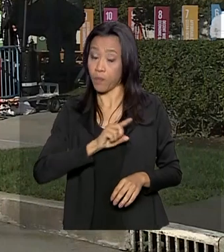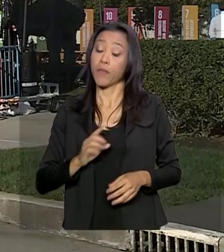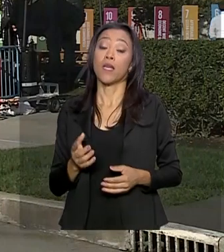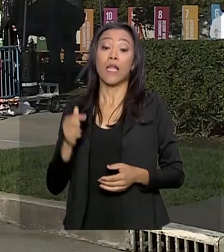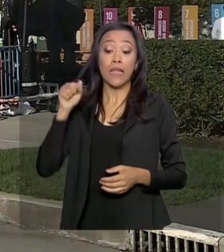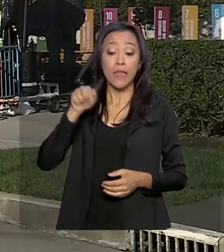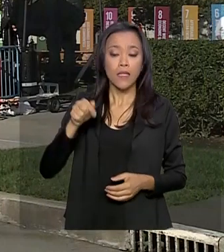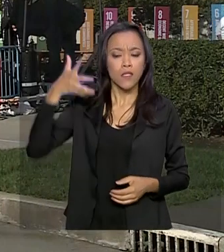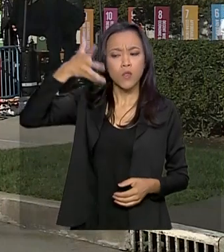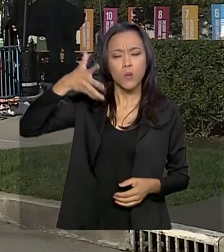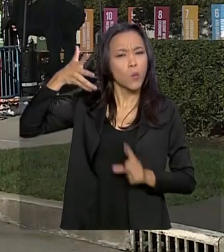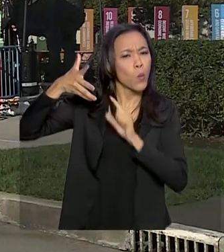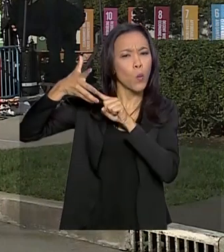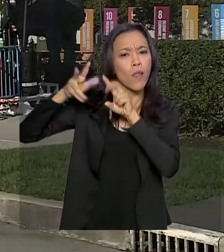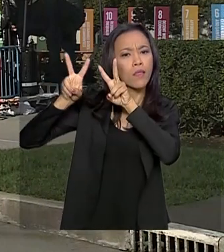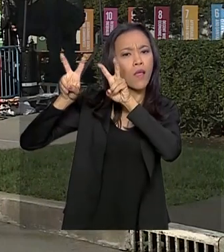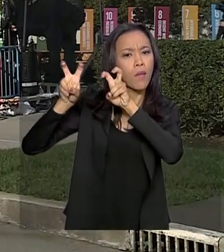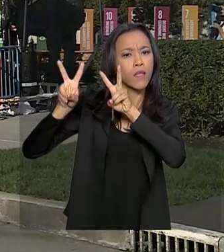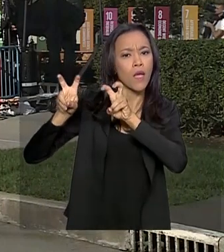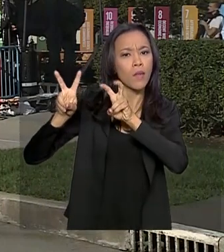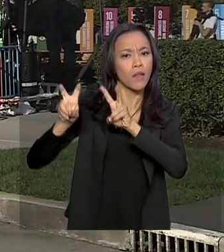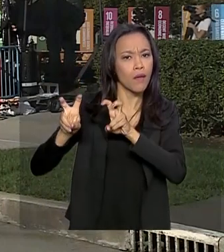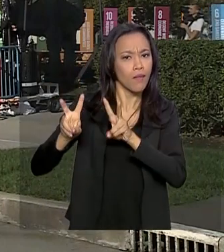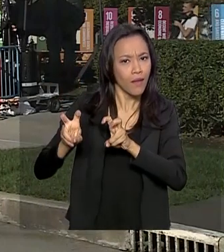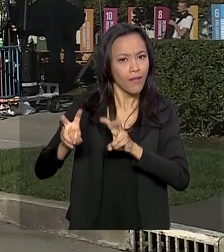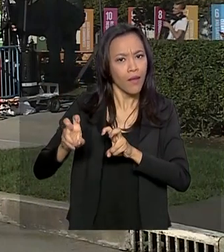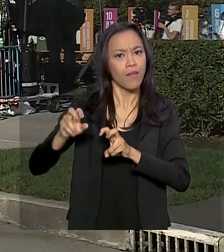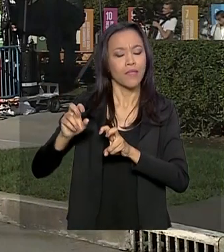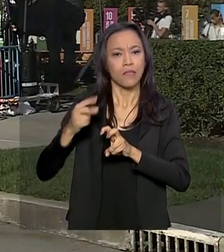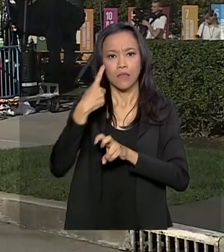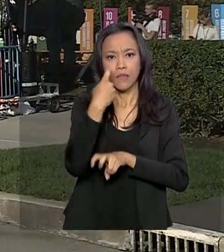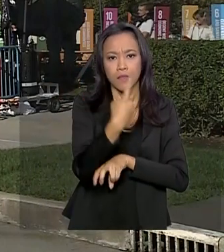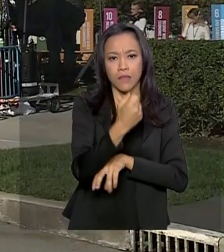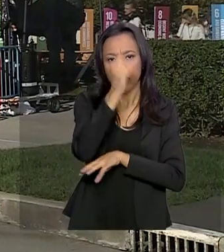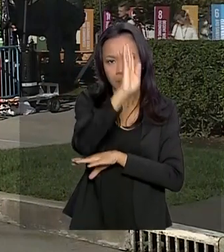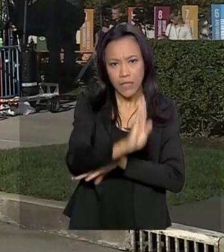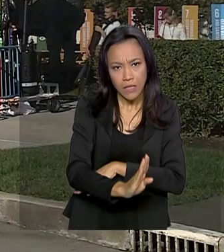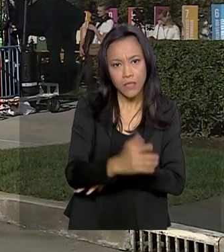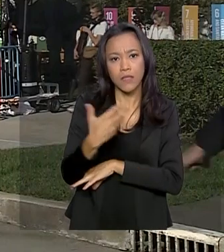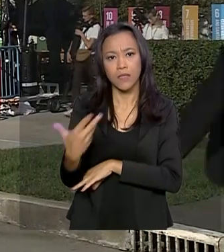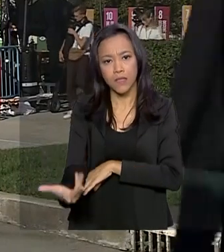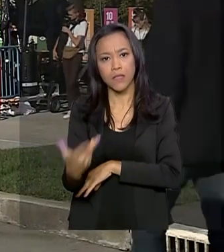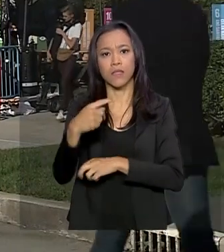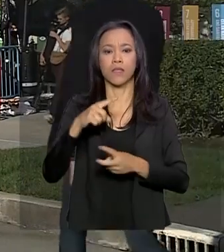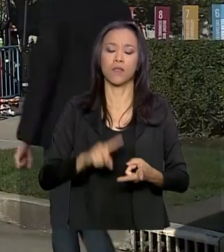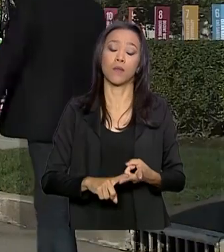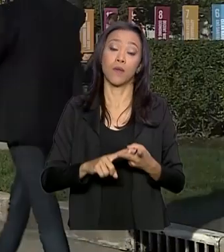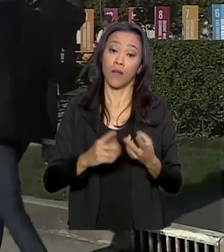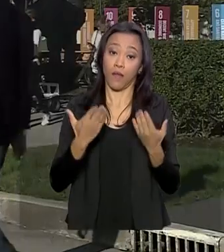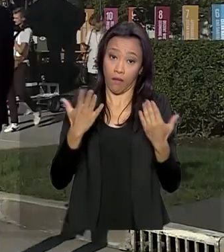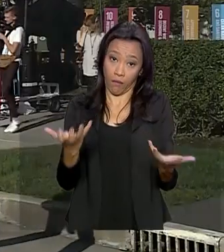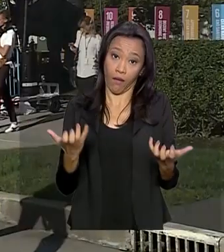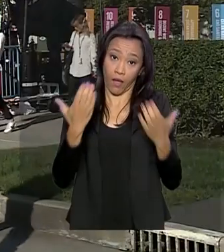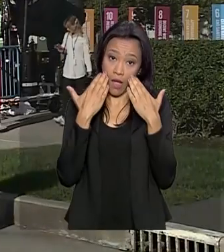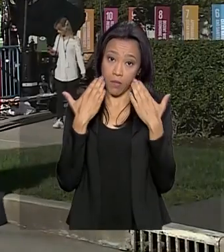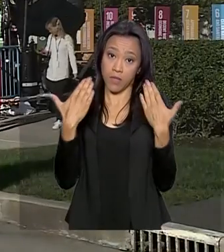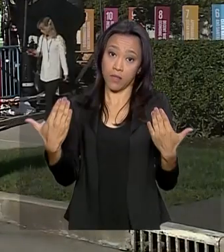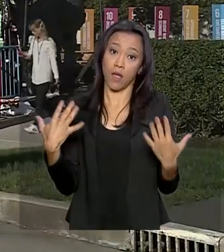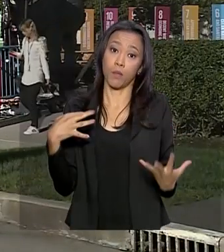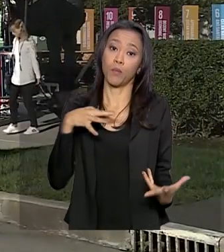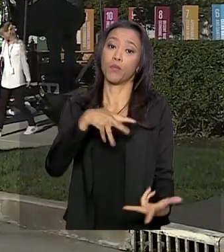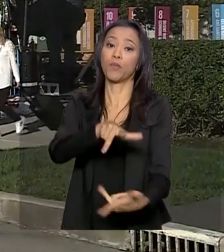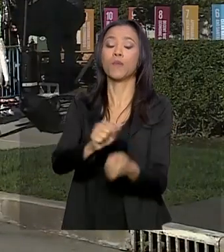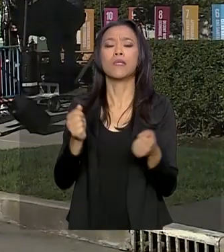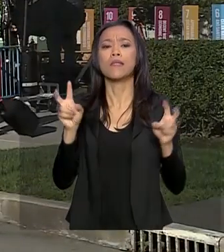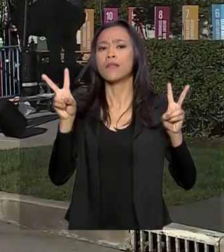presidente vai trazer temas que são caros para o brasil são temas que o governo o pretende trazer para o mundo né temas